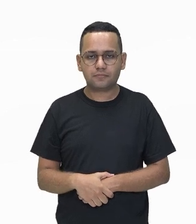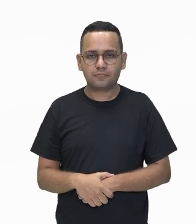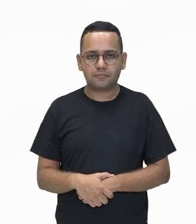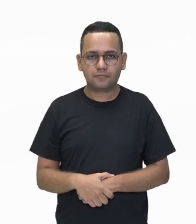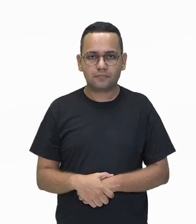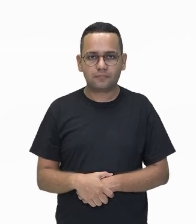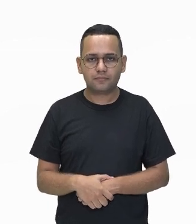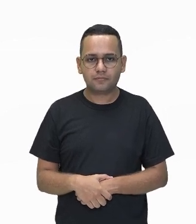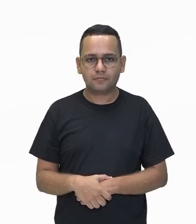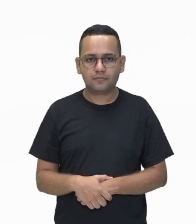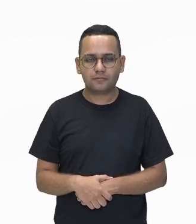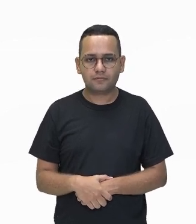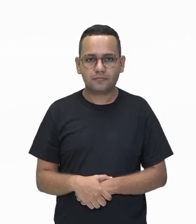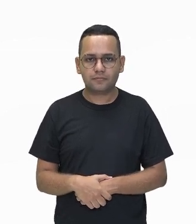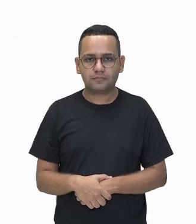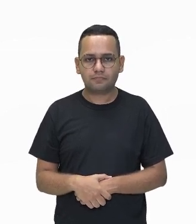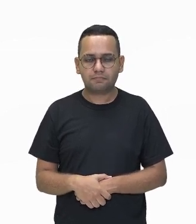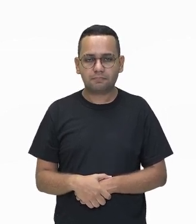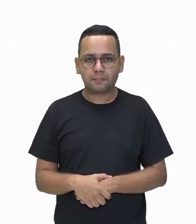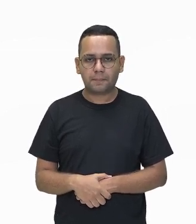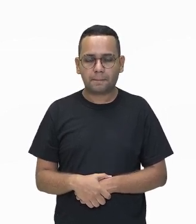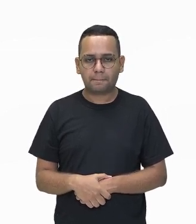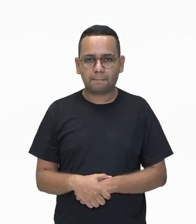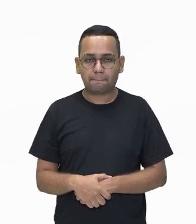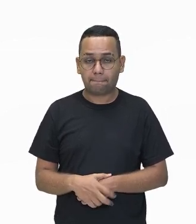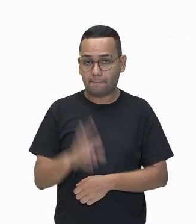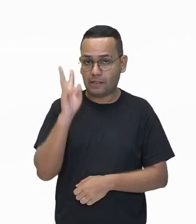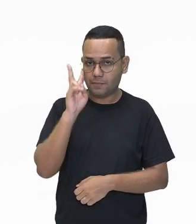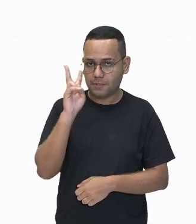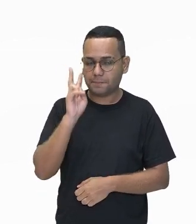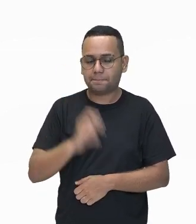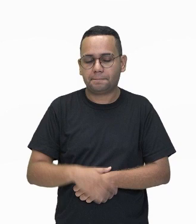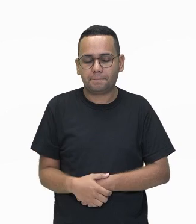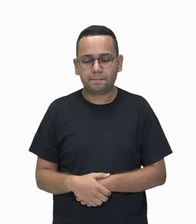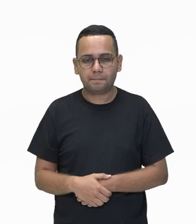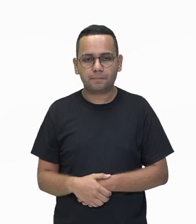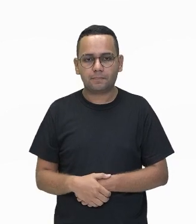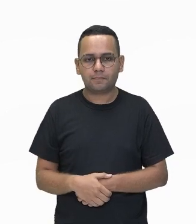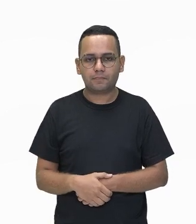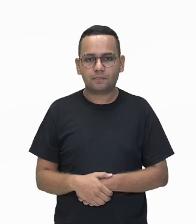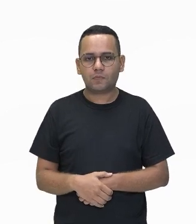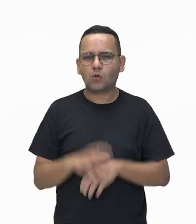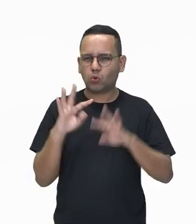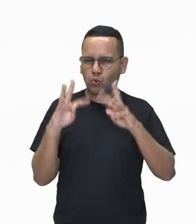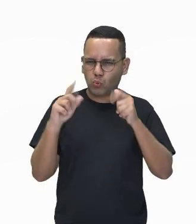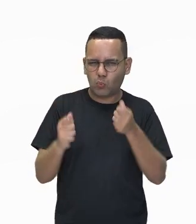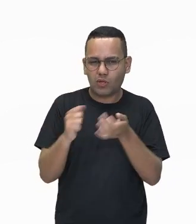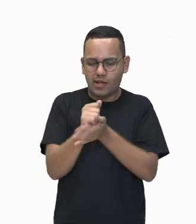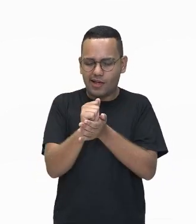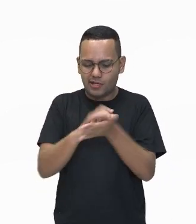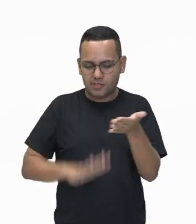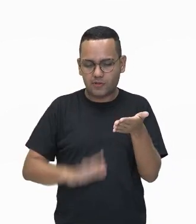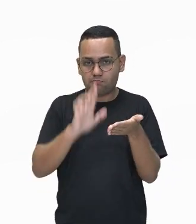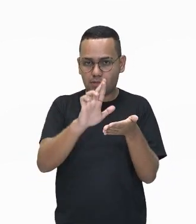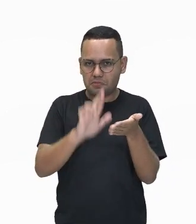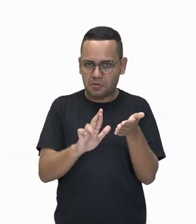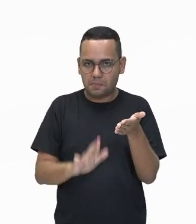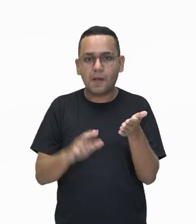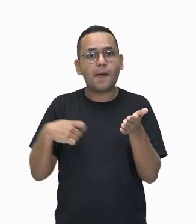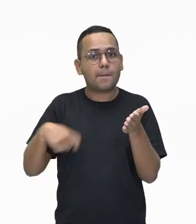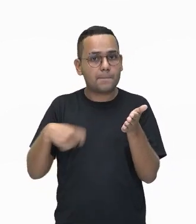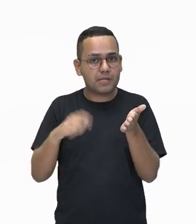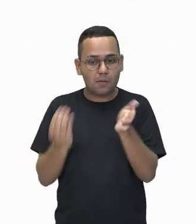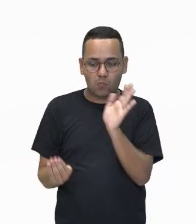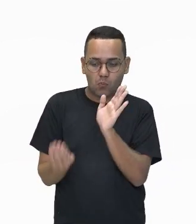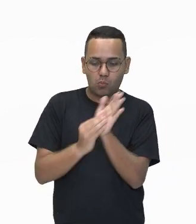vocês, queridos alunos, que todas as nossas atividades que vocês, por favor, registrem no diário de bordo